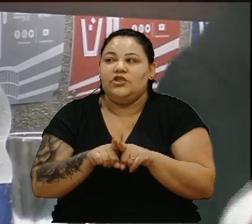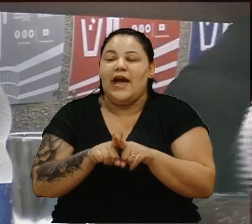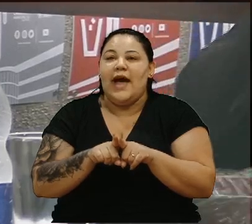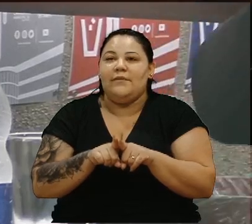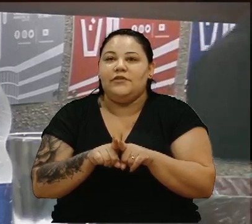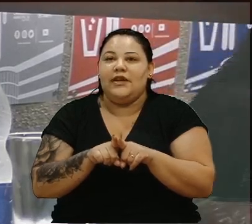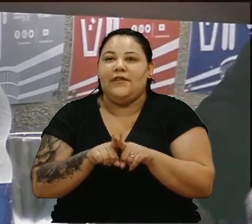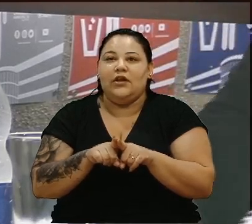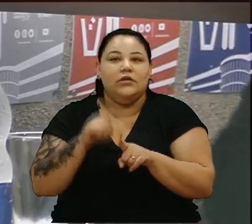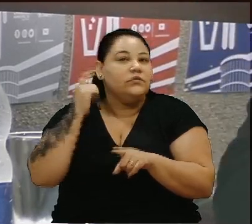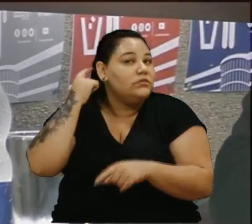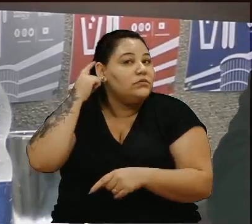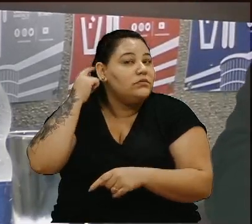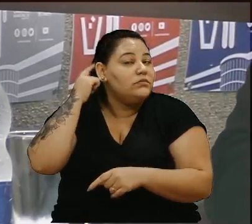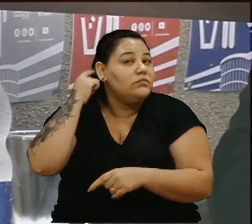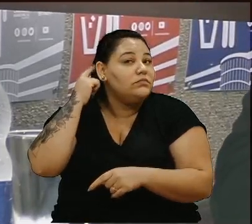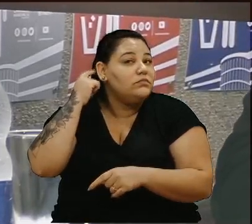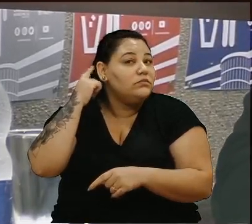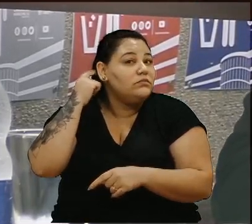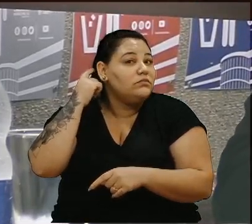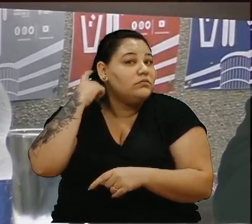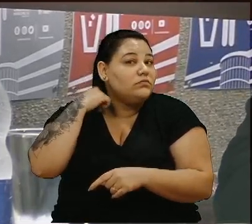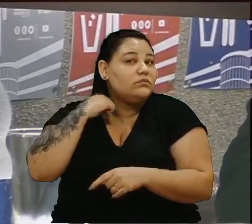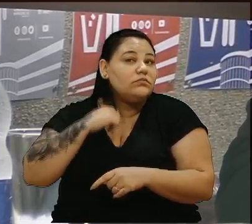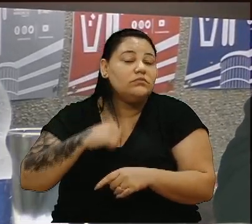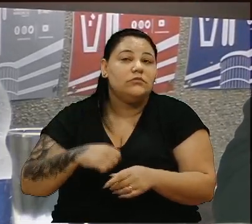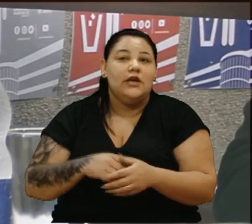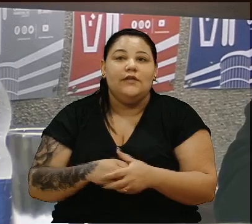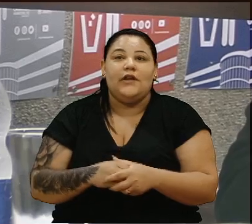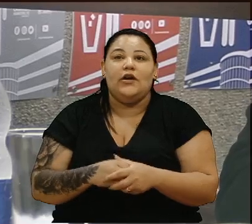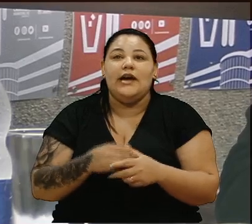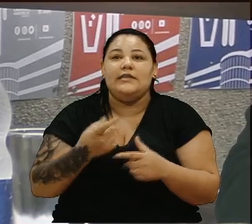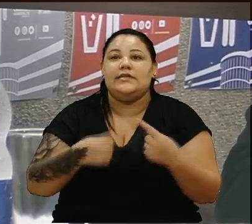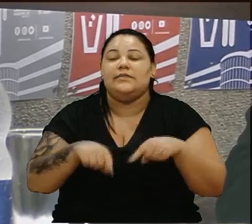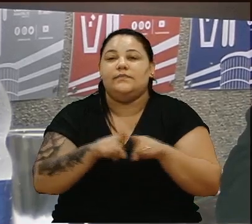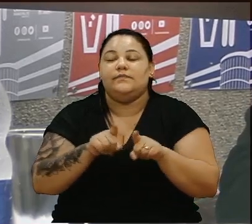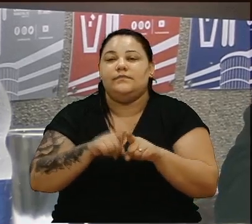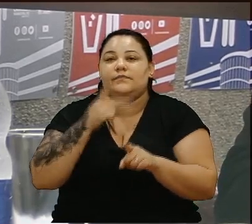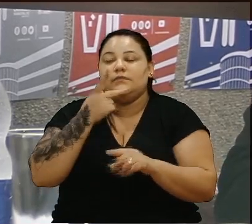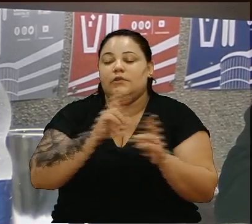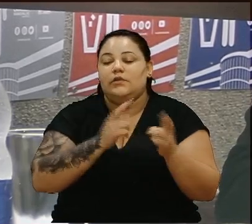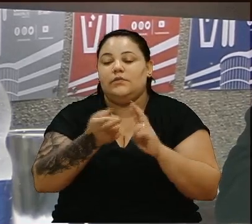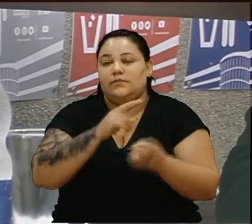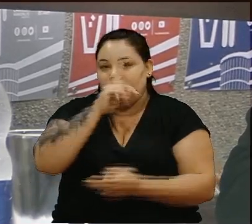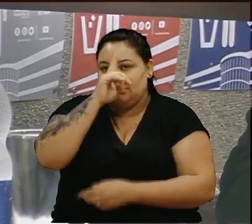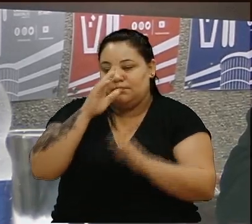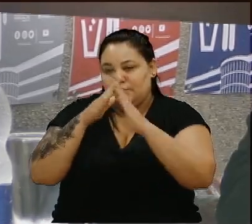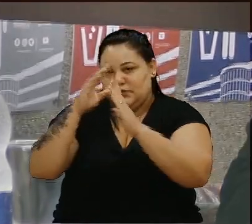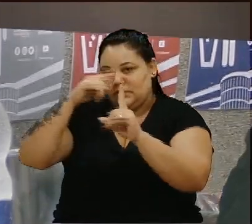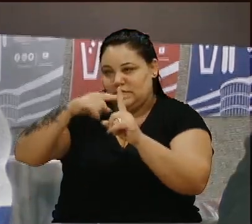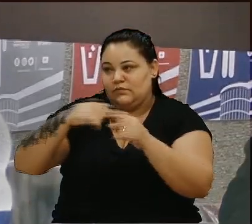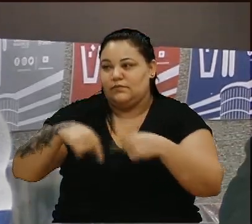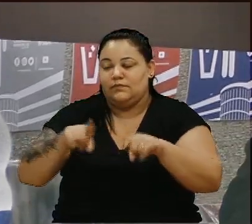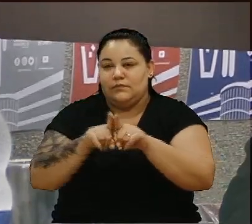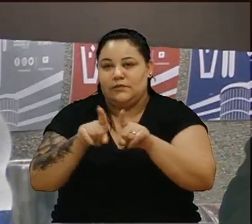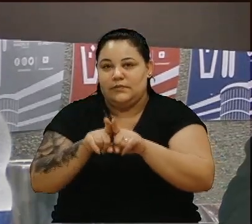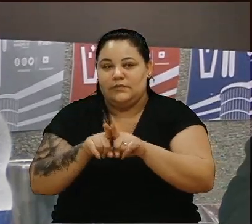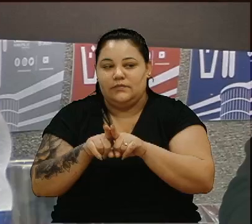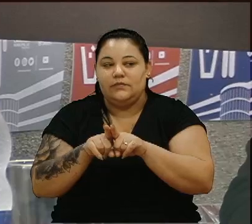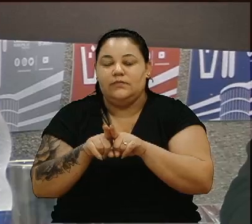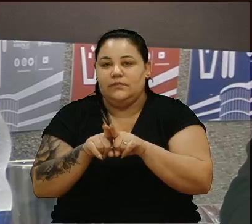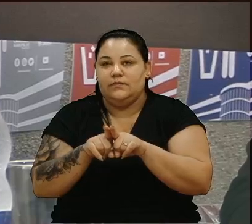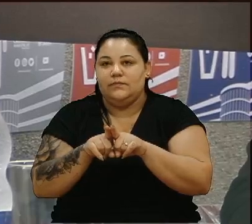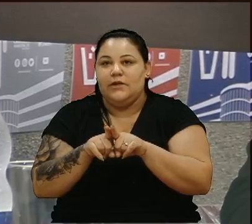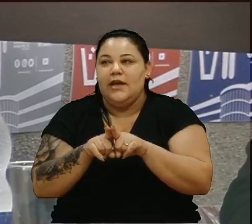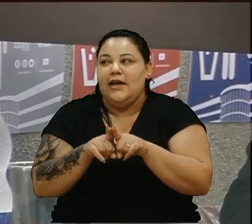de um dia o senhor ter dito no plenário, que é a respeito das igrejas, o trabalho importantíssimo que elas fazem nas comunidades. Se